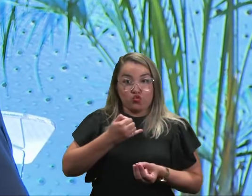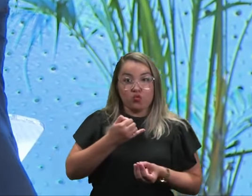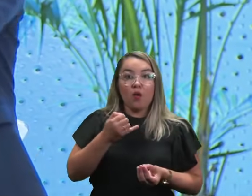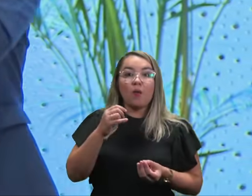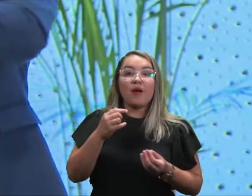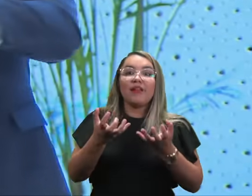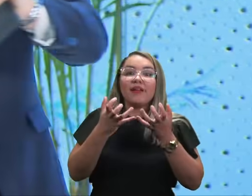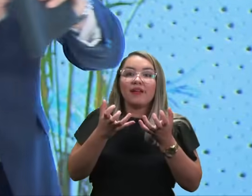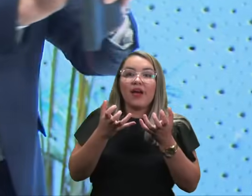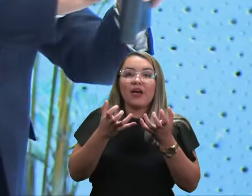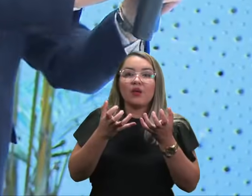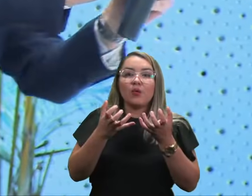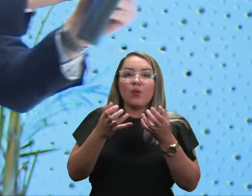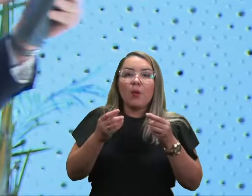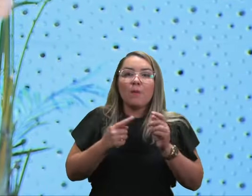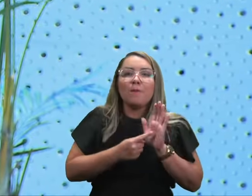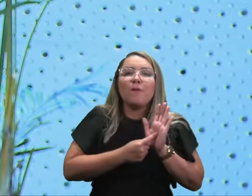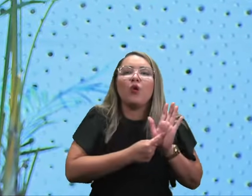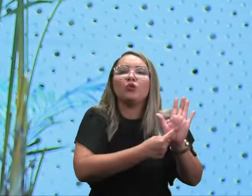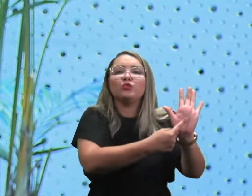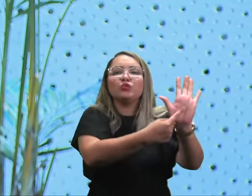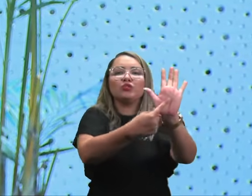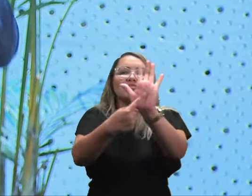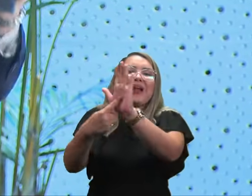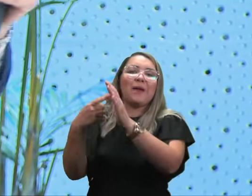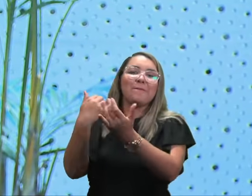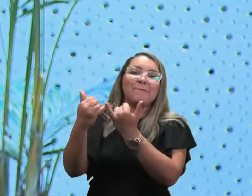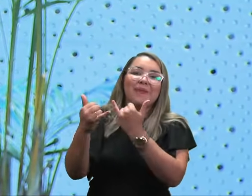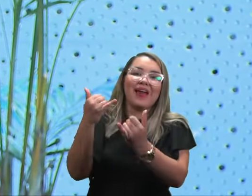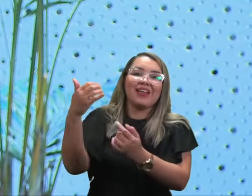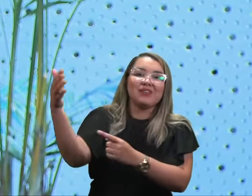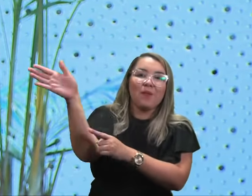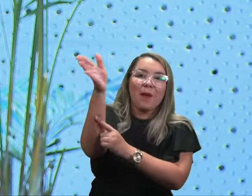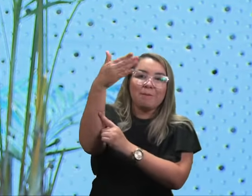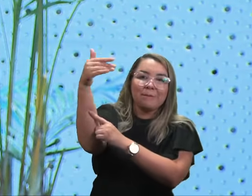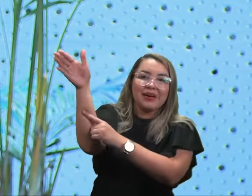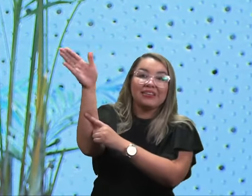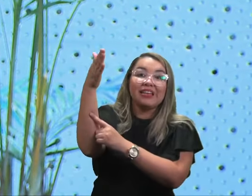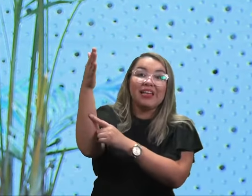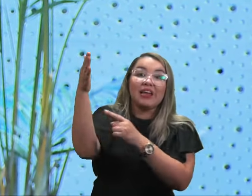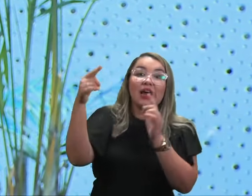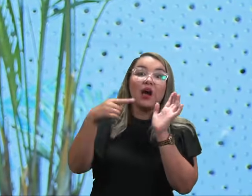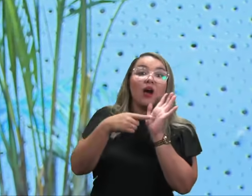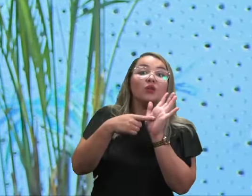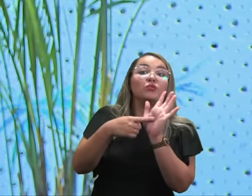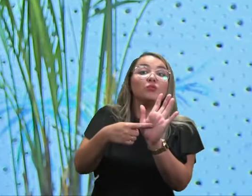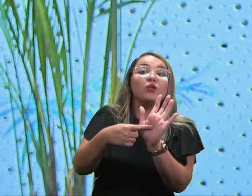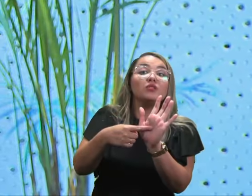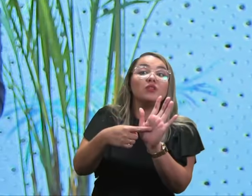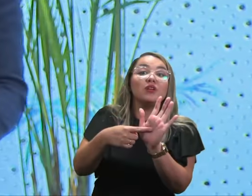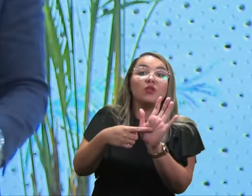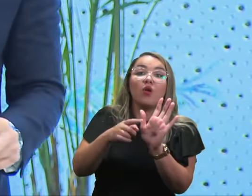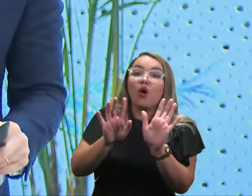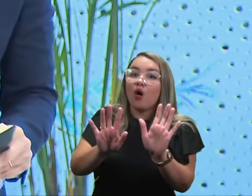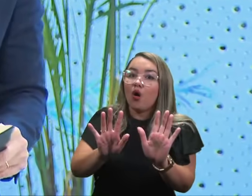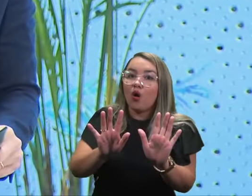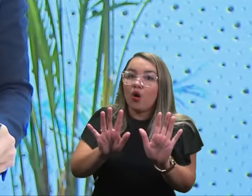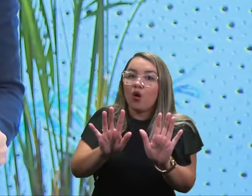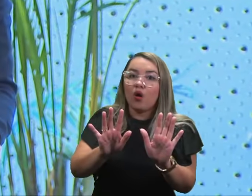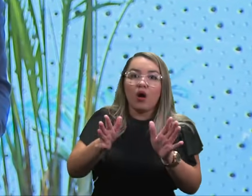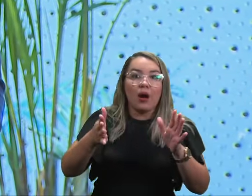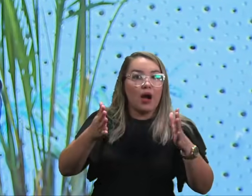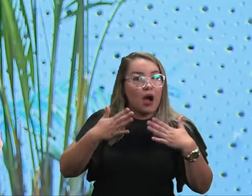ele estivesse erguendo uma grande bandeira vermelha, dizendo o seguinte: ei, não avance com